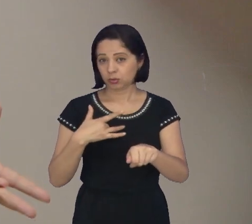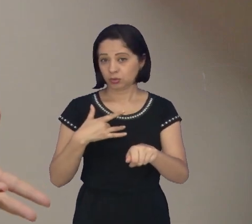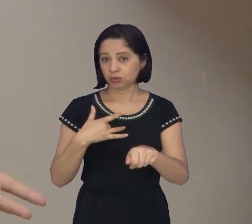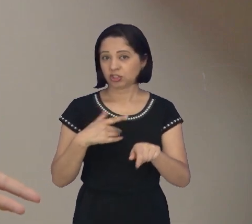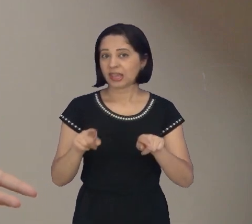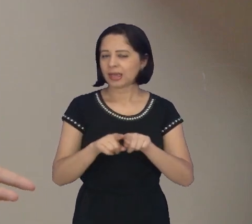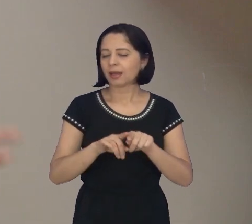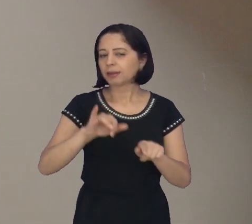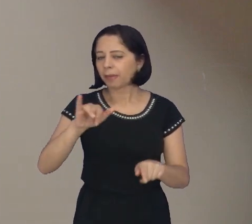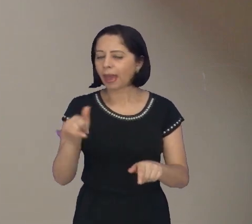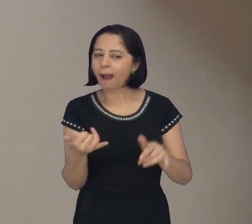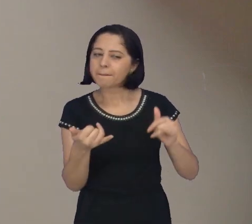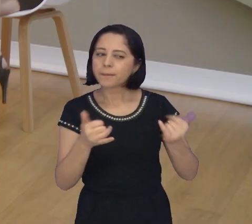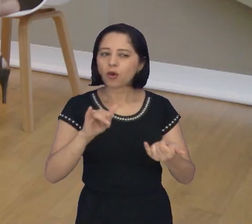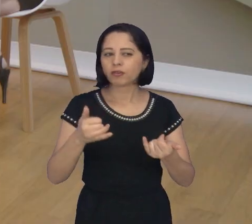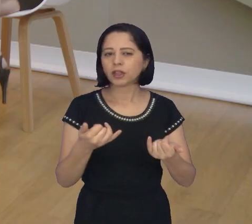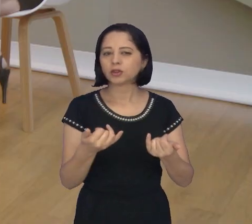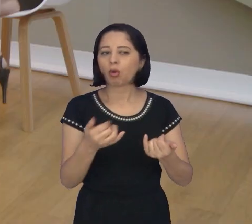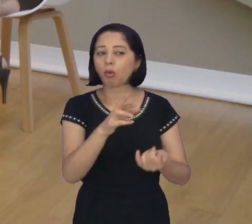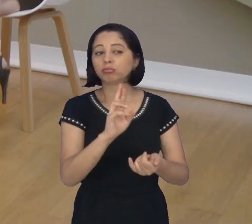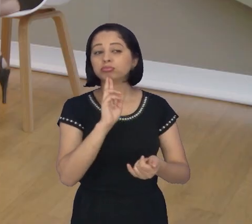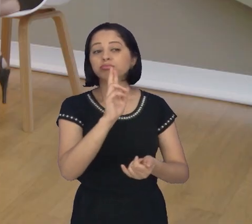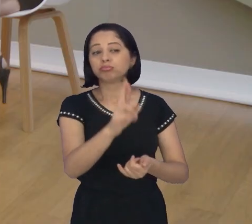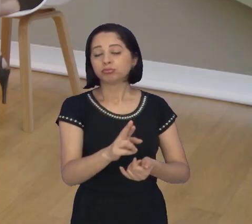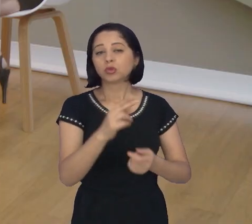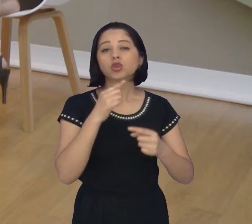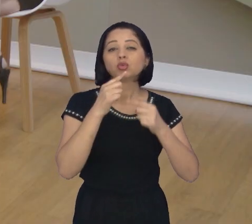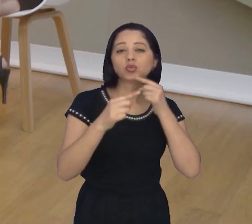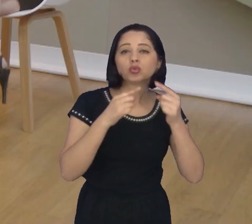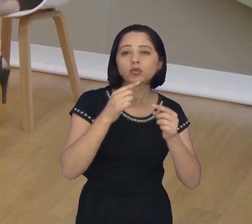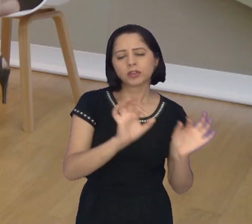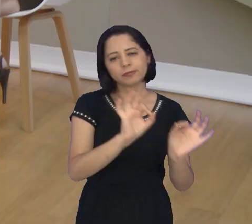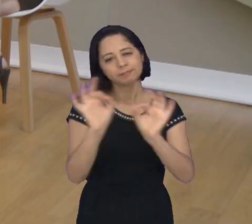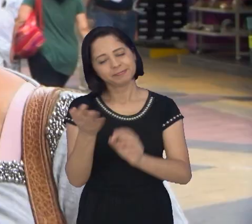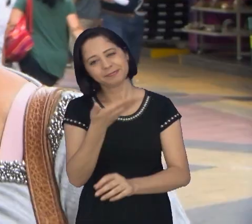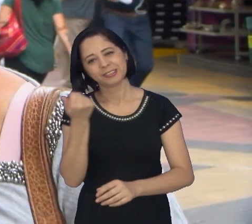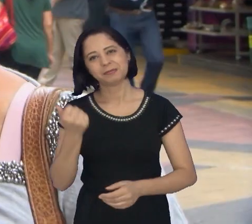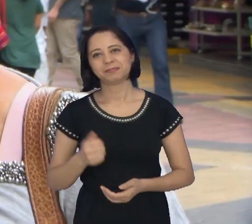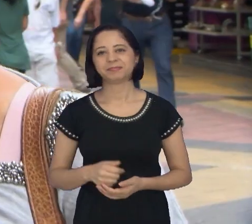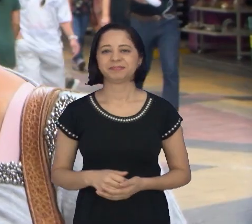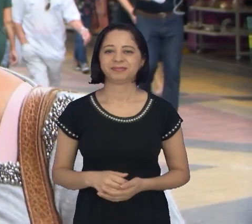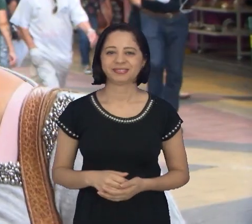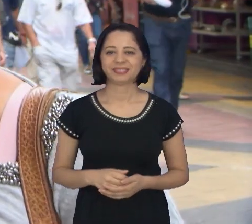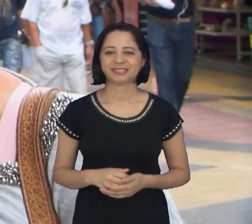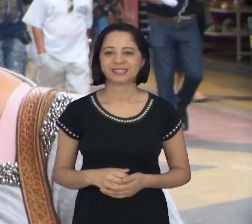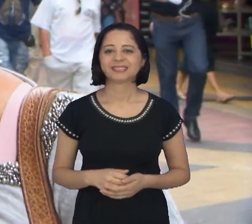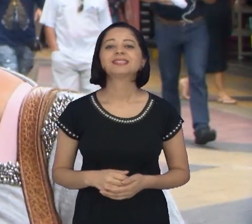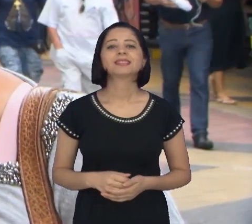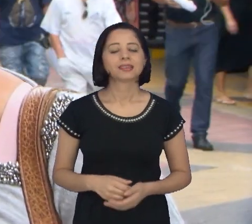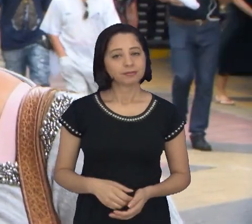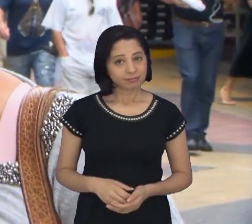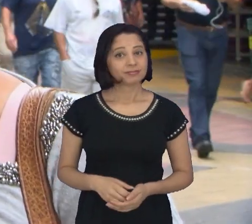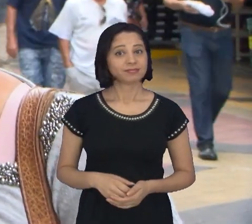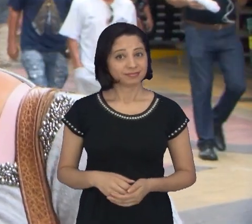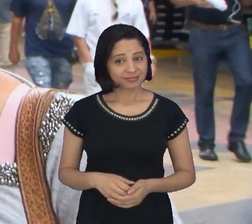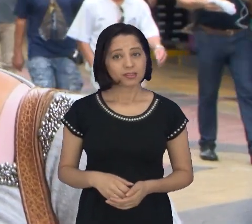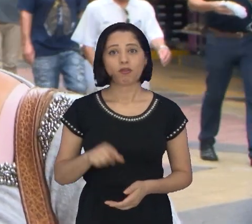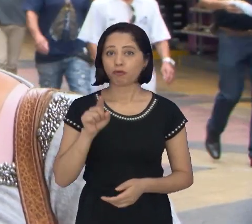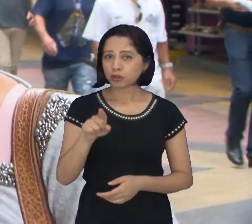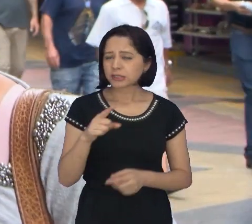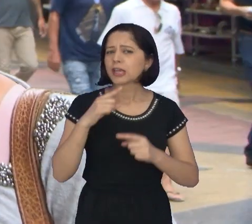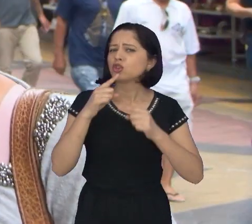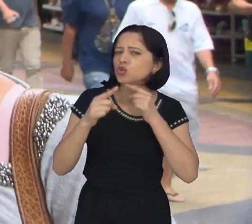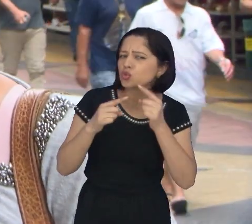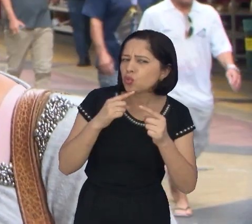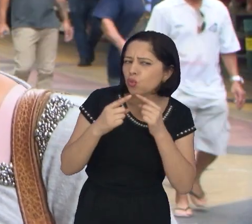colher algumas dúvidas. Vamos conferir? A senhora tem alguma pergunta em especial para o médico? Alguma